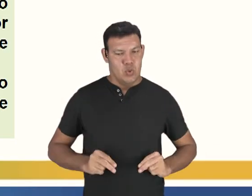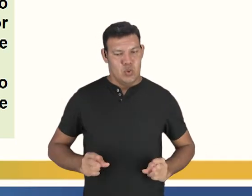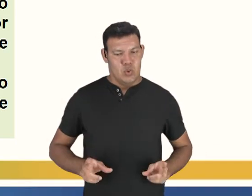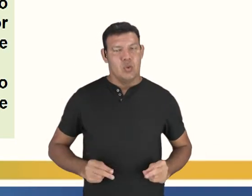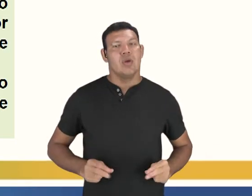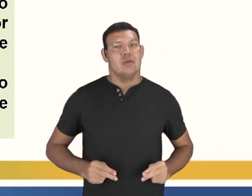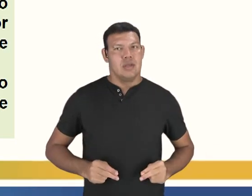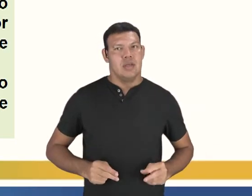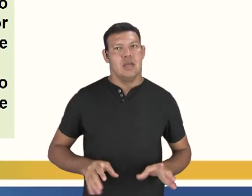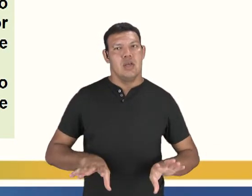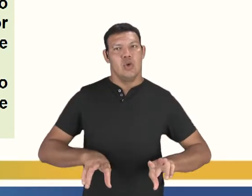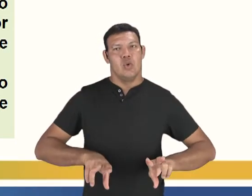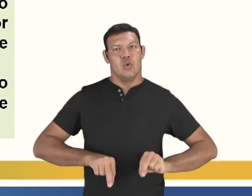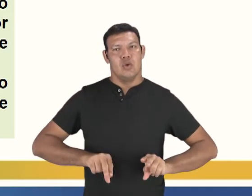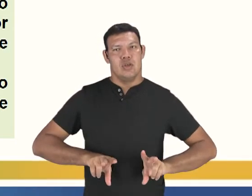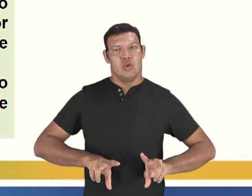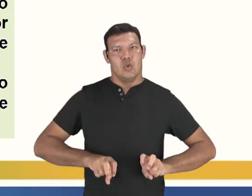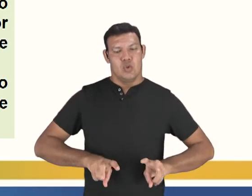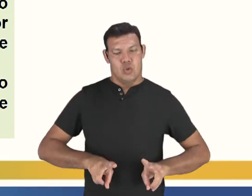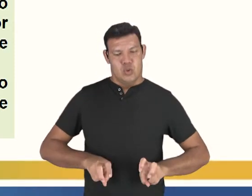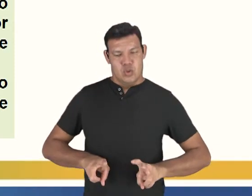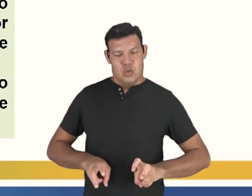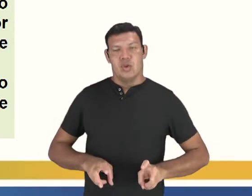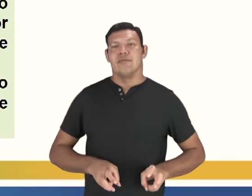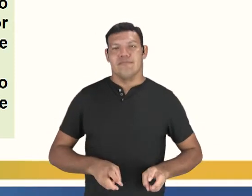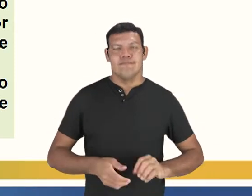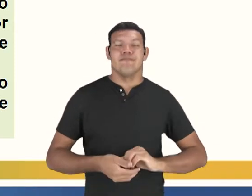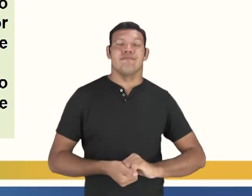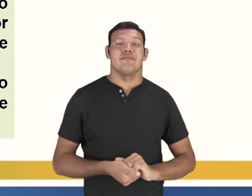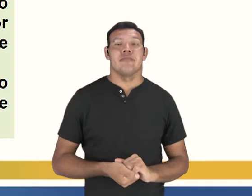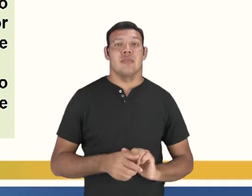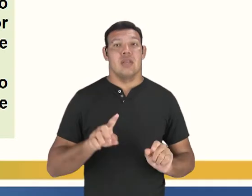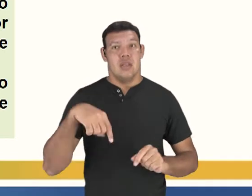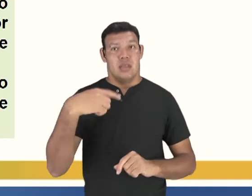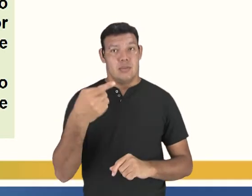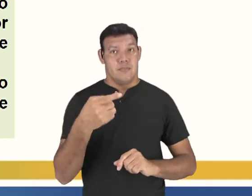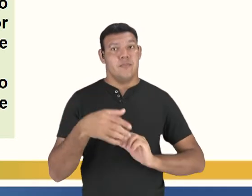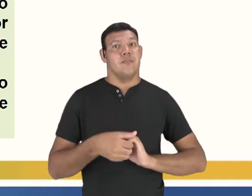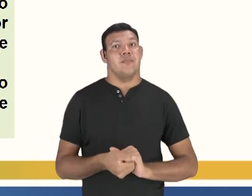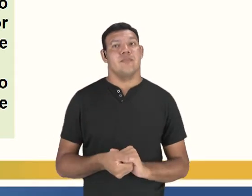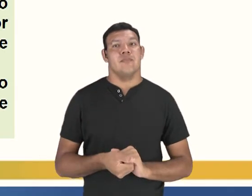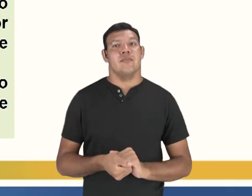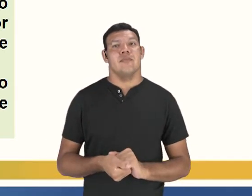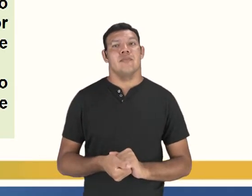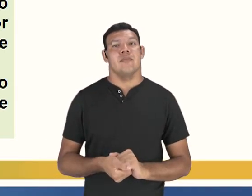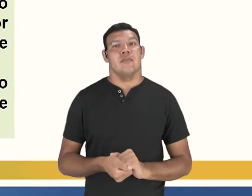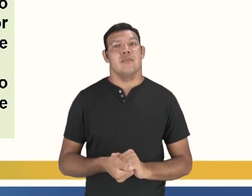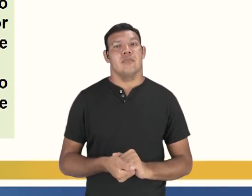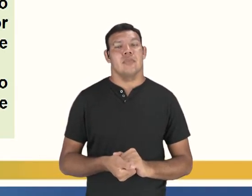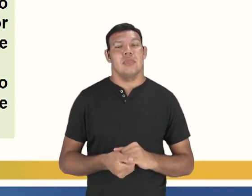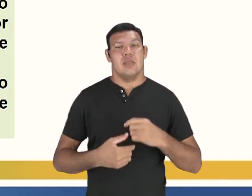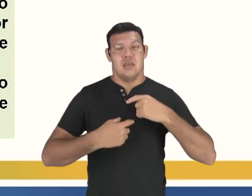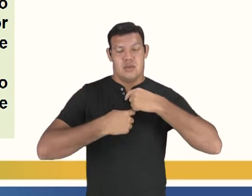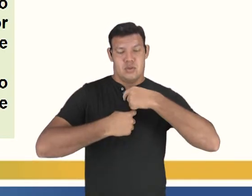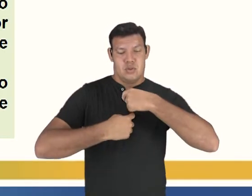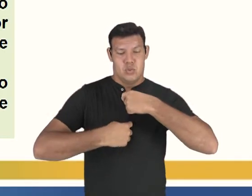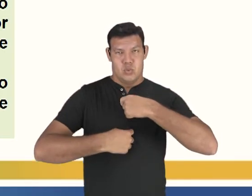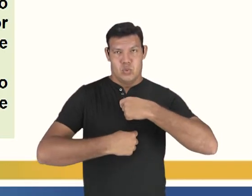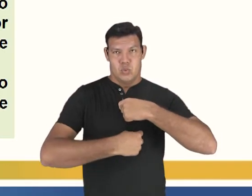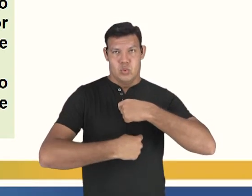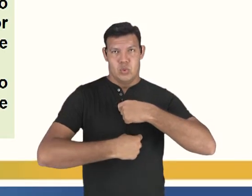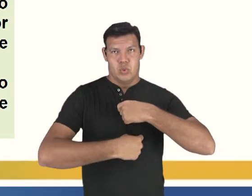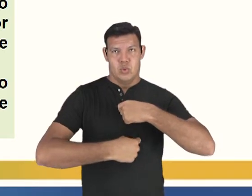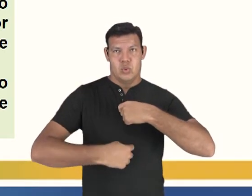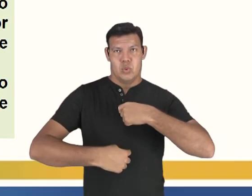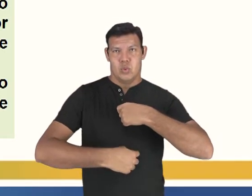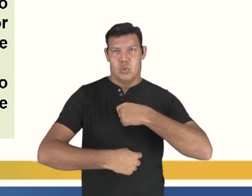isso tudo ser absorvido principalmente no intestino delgado, tá? Depois, ali no estômago e no intestino delgado, nós